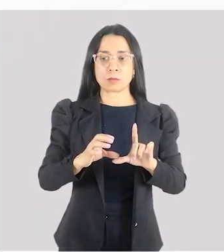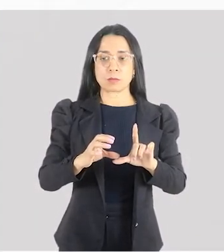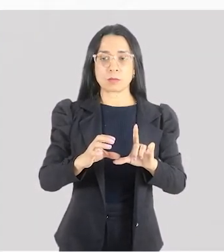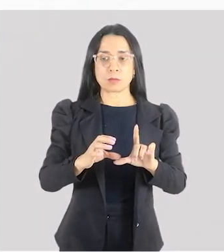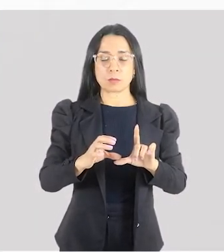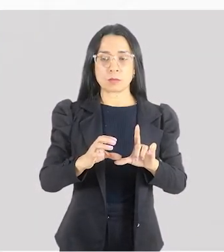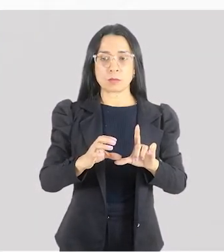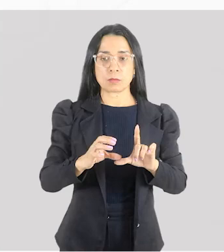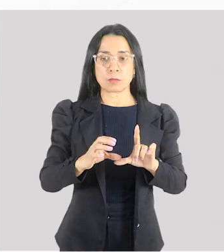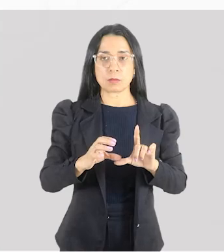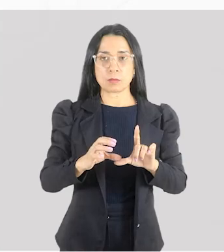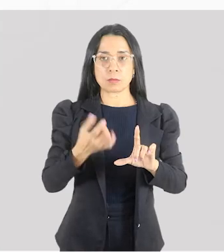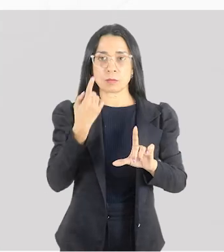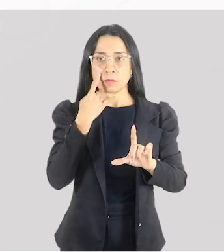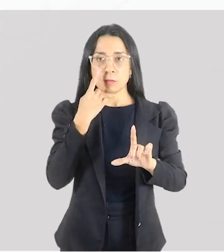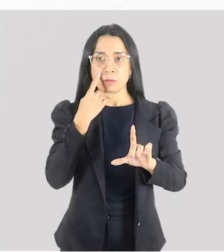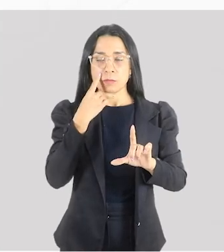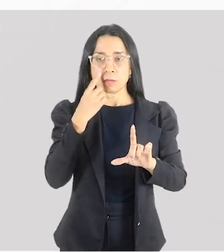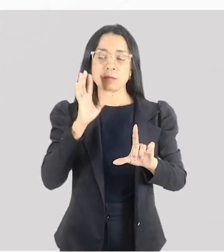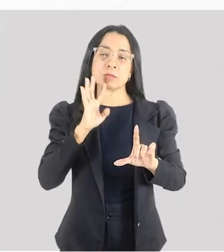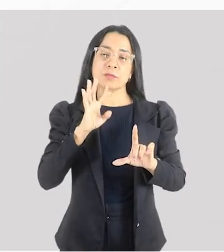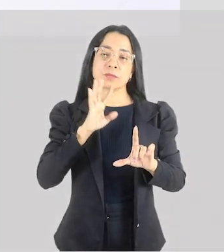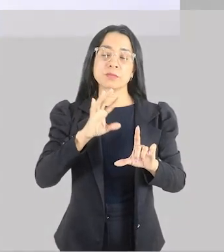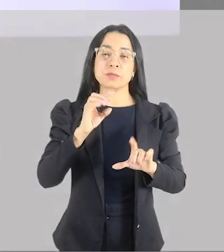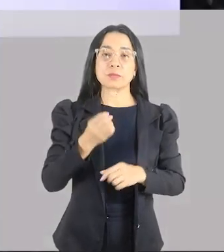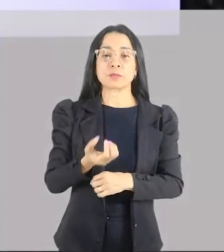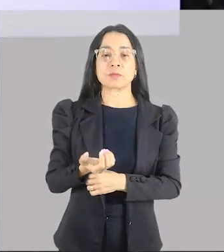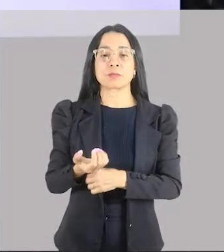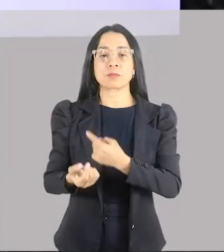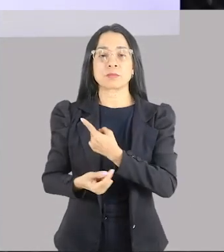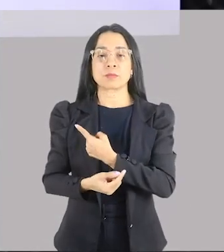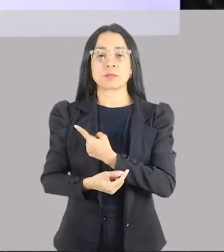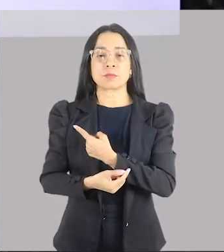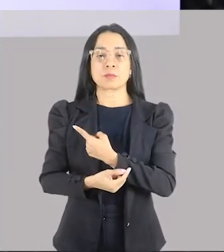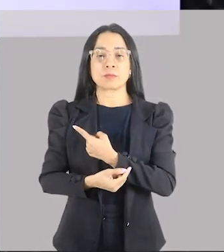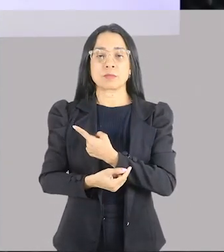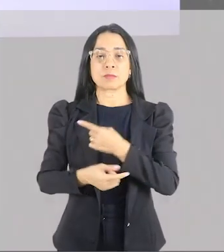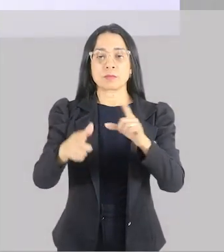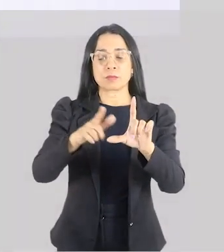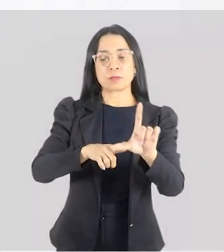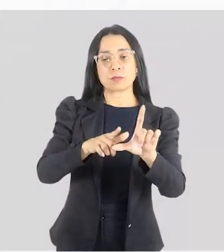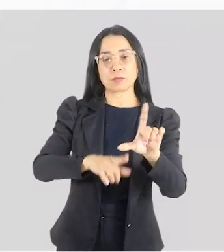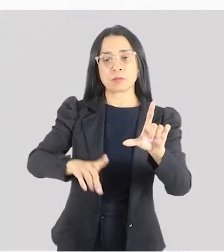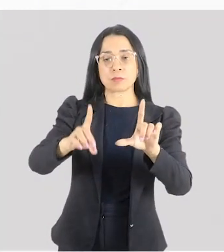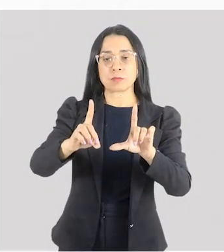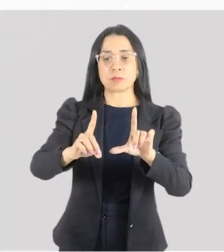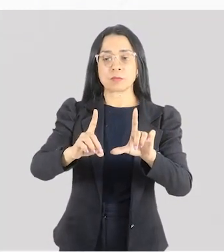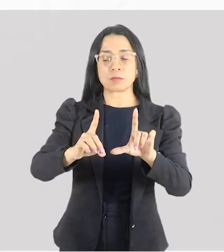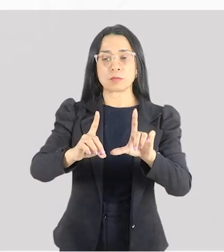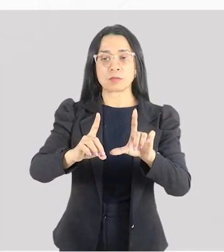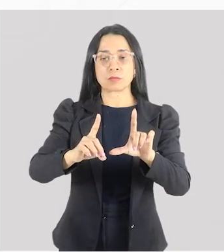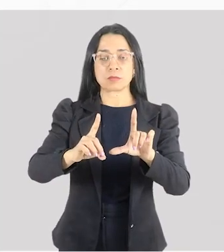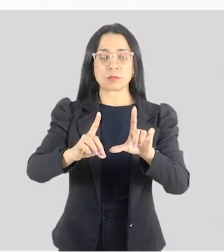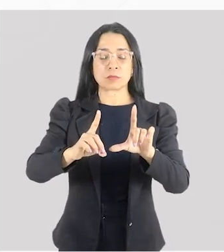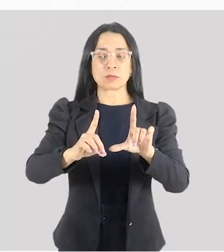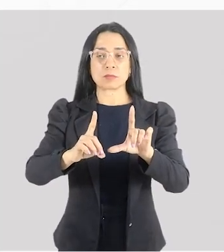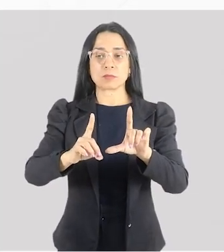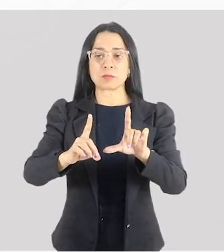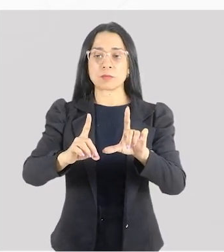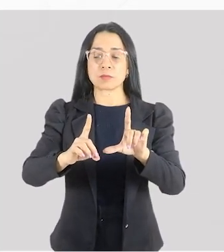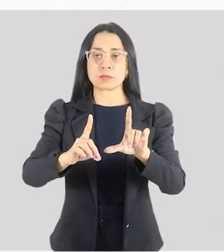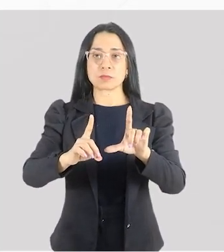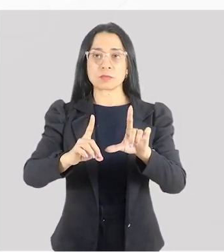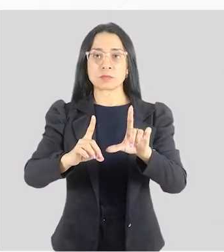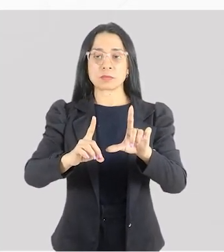logo existo? Olha que coisa legal, que coisa bacana. Olha só, oferece elementos para a retomada da mitologia como forma de